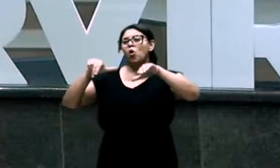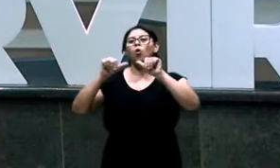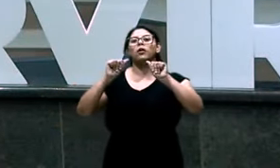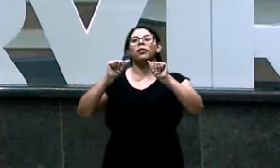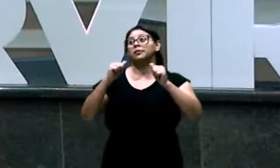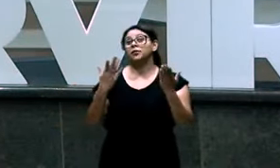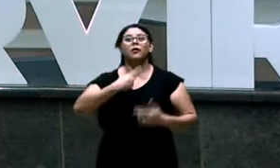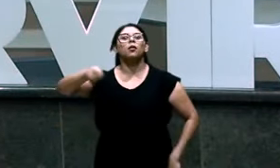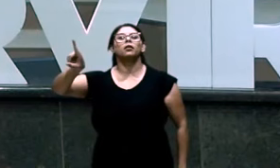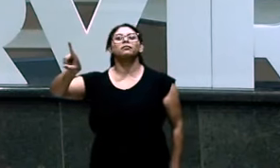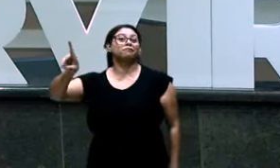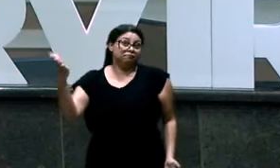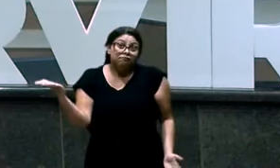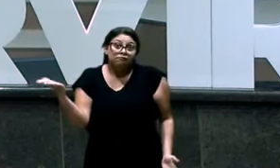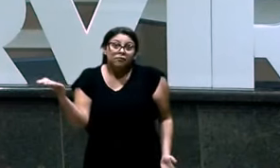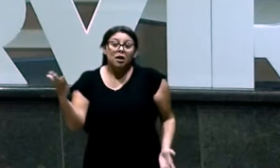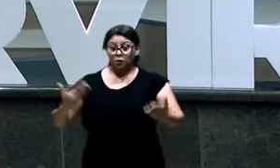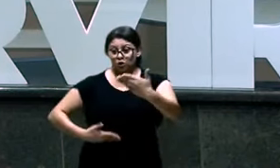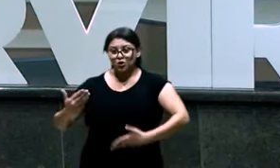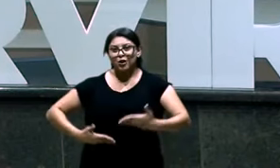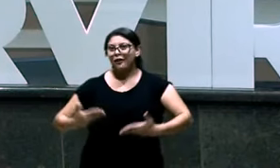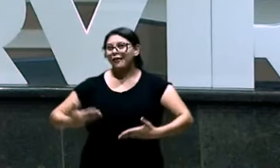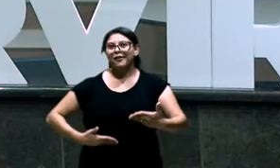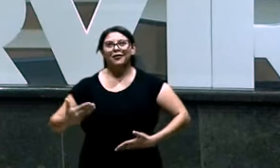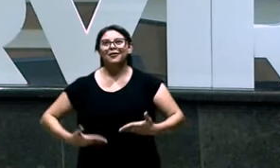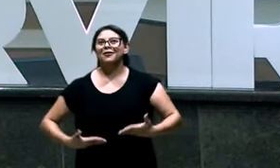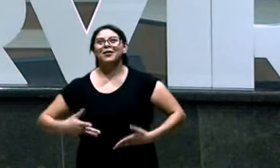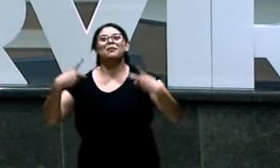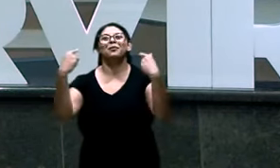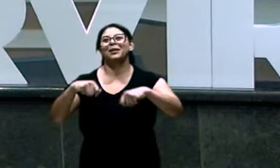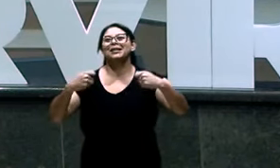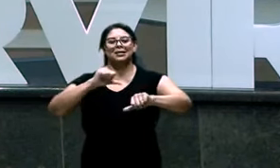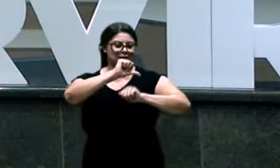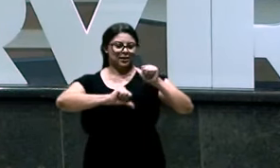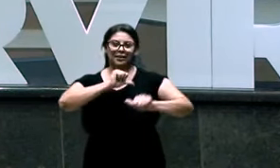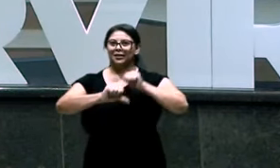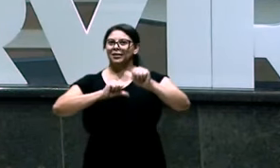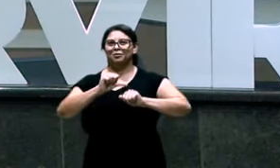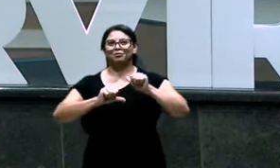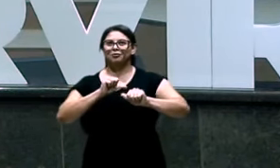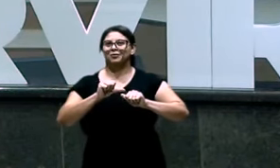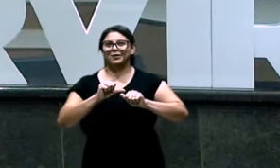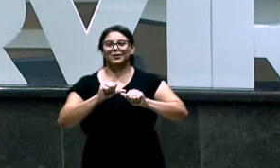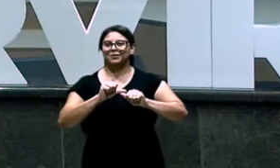você veio para servir, se você veio para ser, eu tenho uma palavra ao teu coração: se prepare para